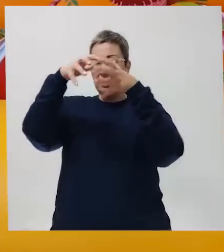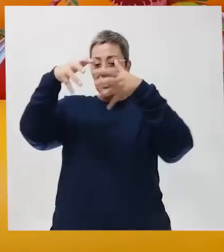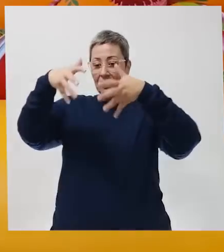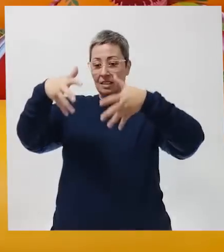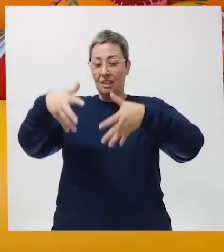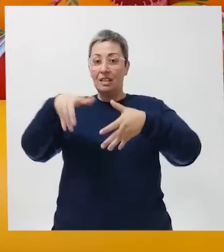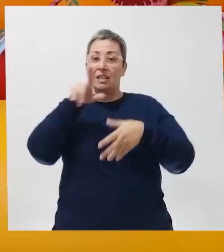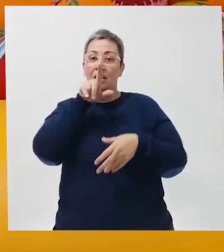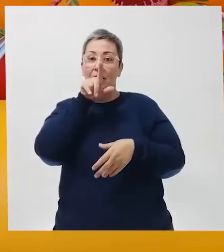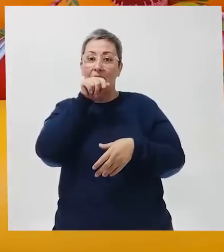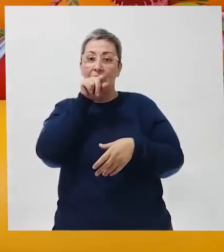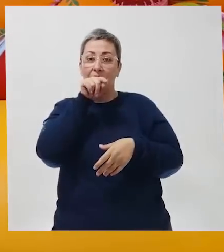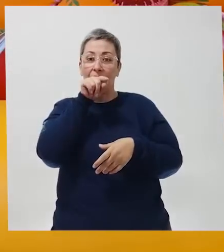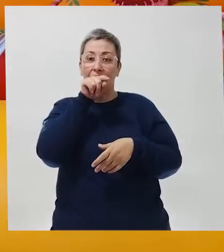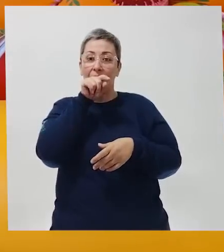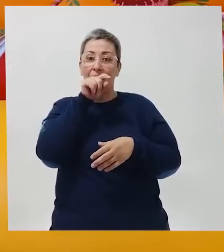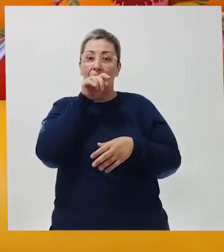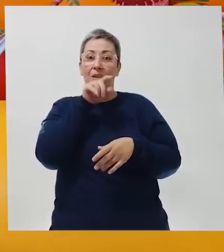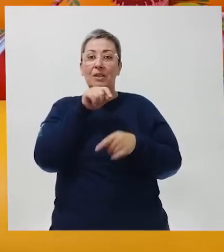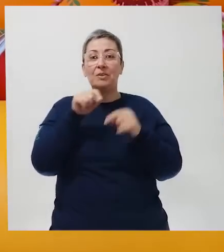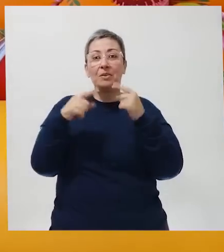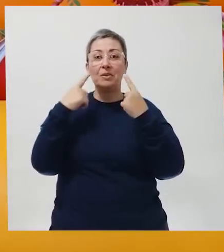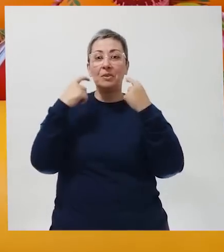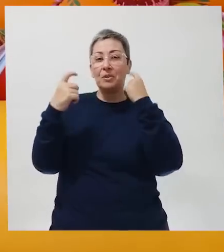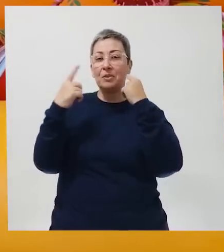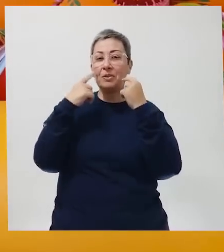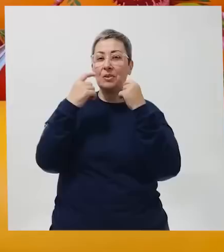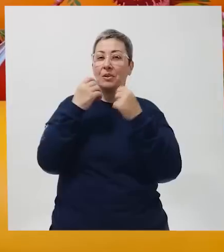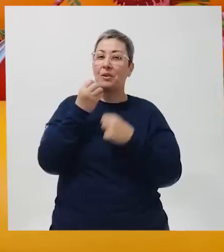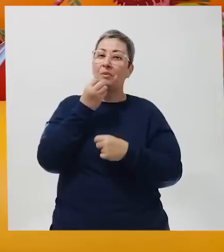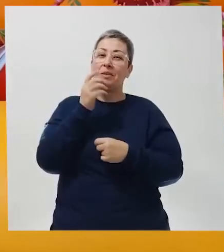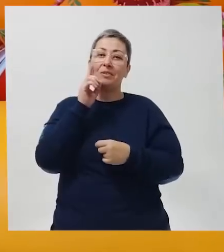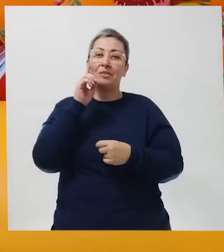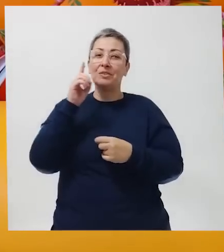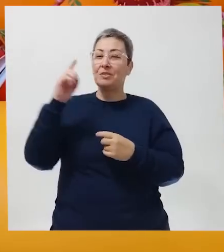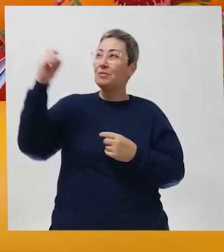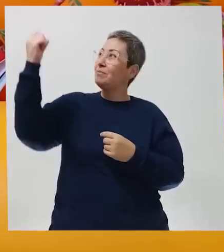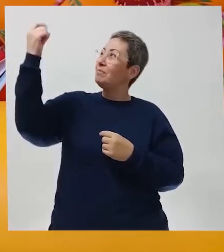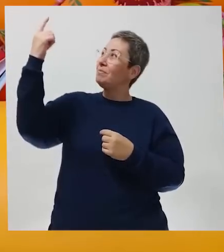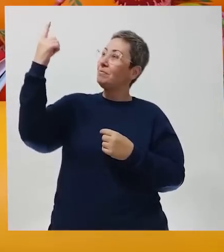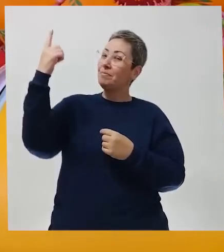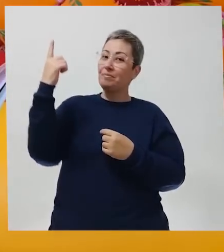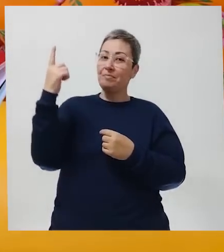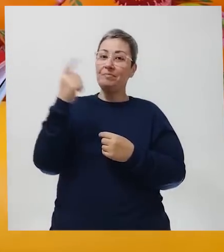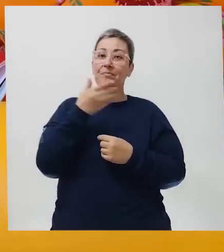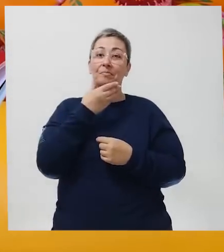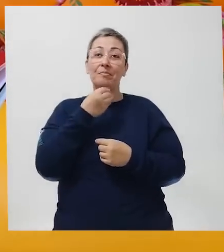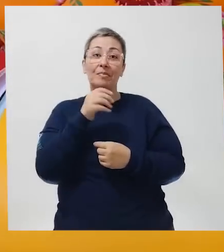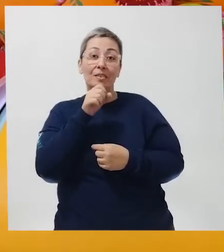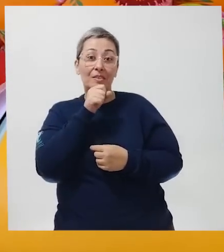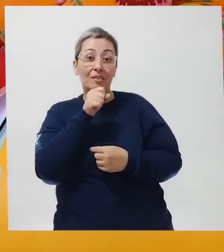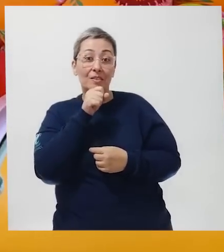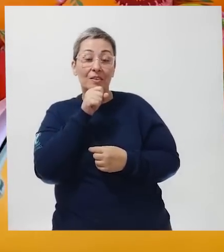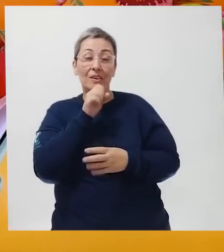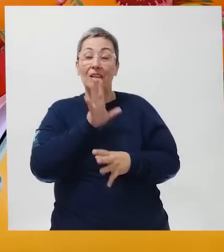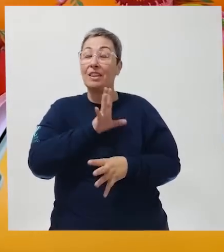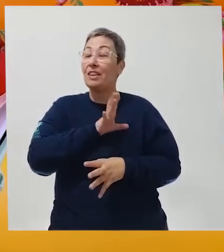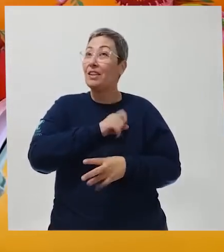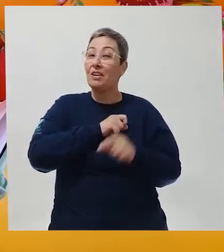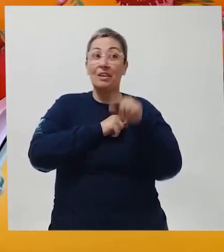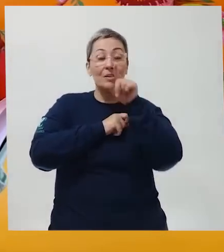Pendurada, a gaiola com o pintacilgo dá bom dia ao sol. O